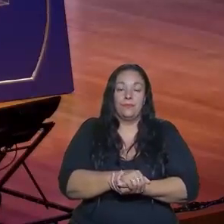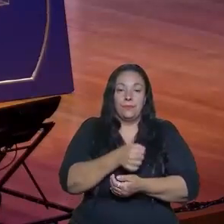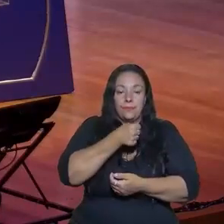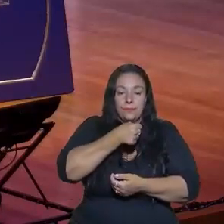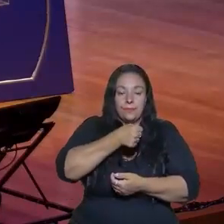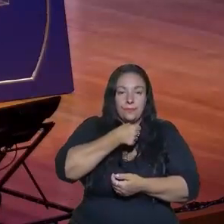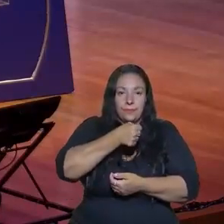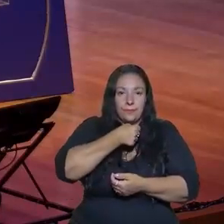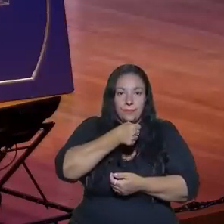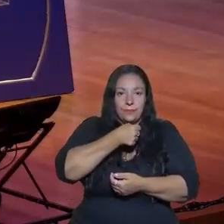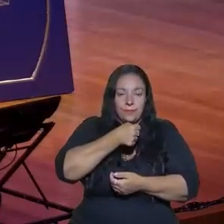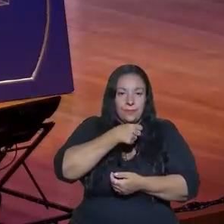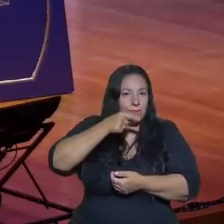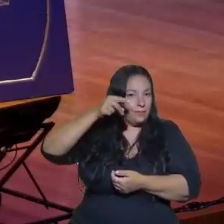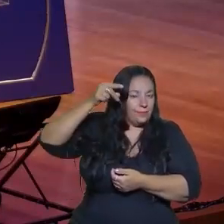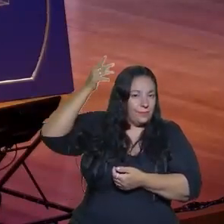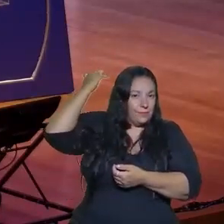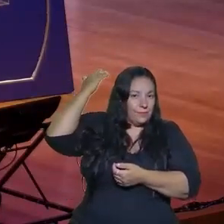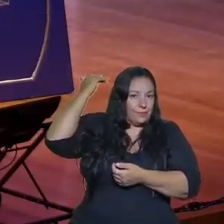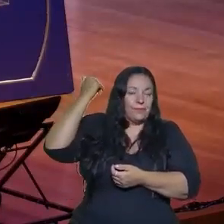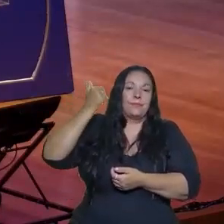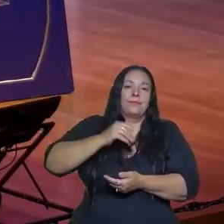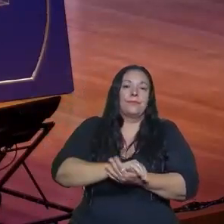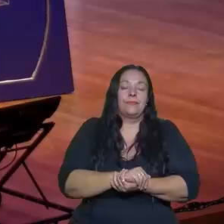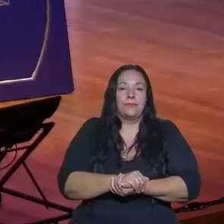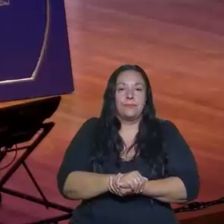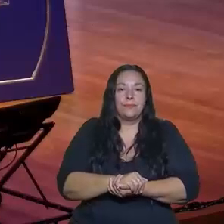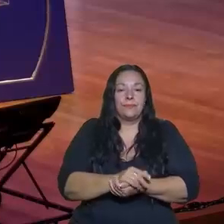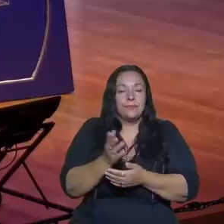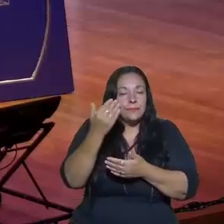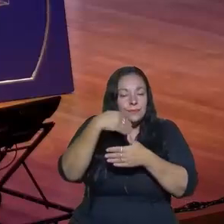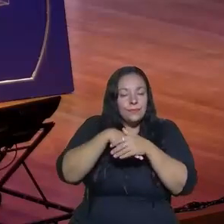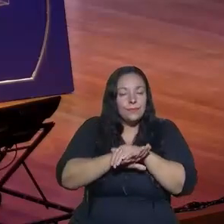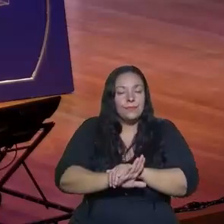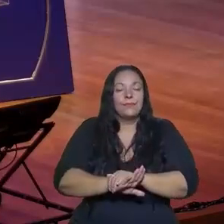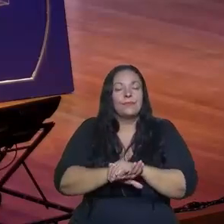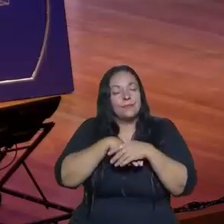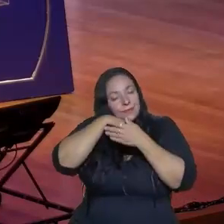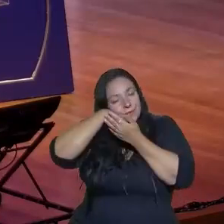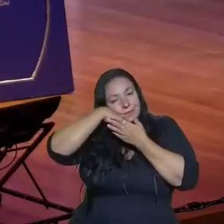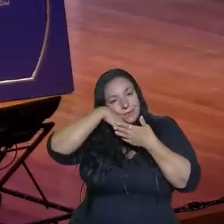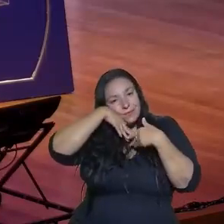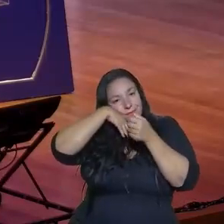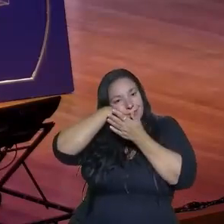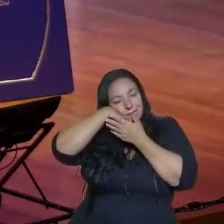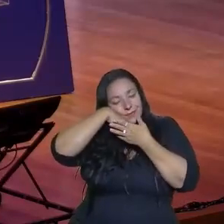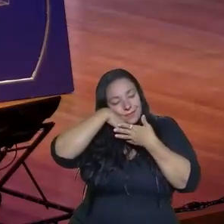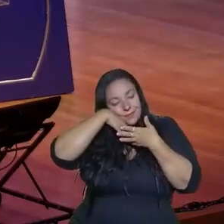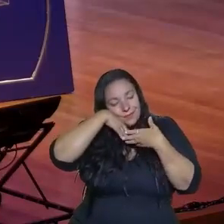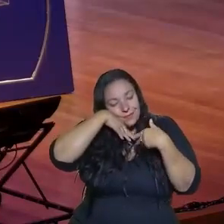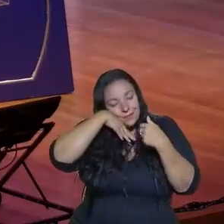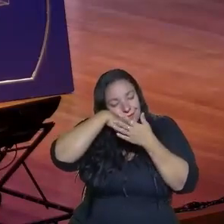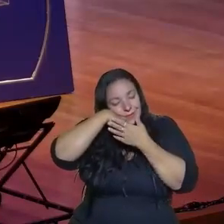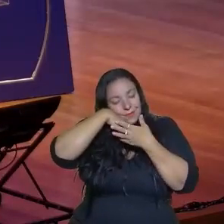entrevista que eu ouvi você dar há algum tempo atrás e que eu guardei com muito carinho, assim, me comoveu a